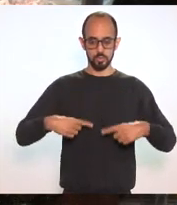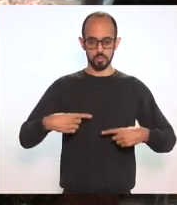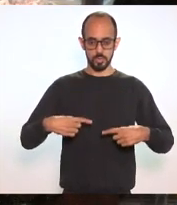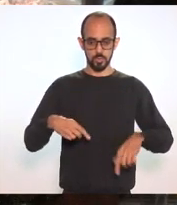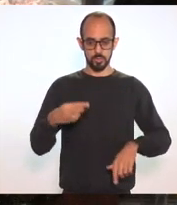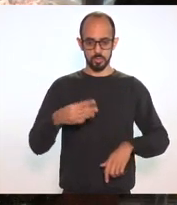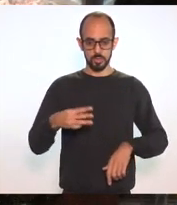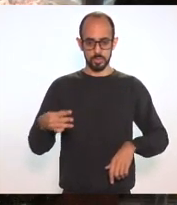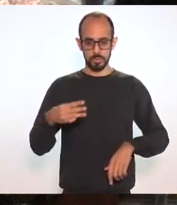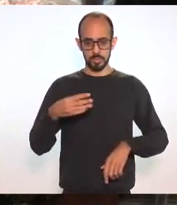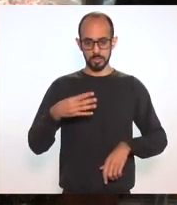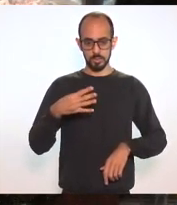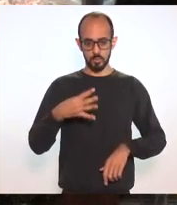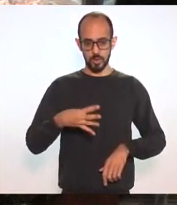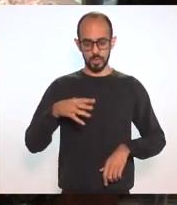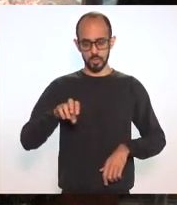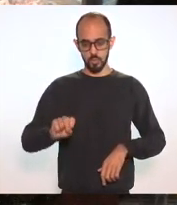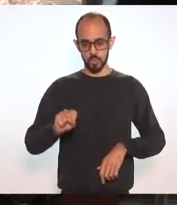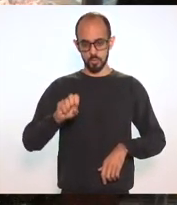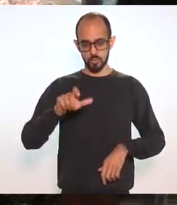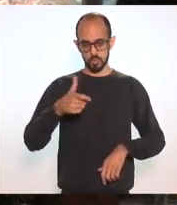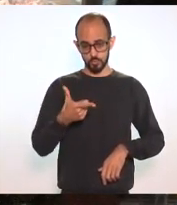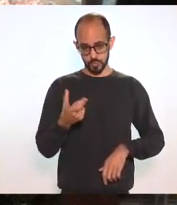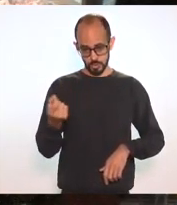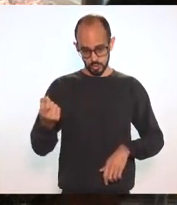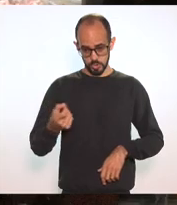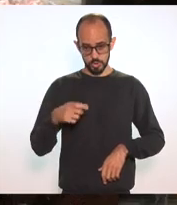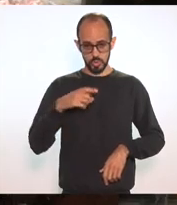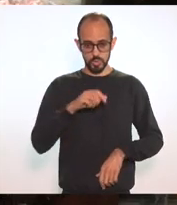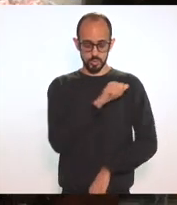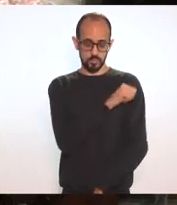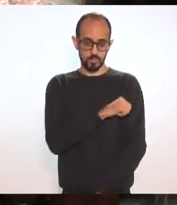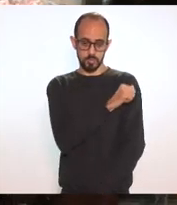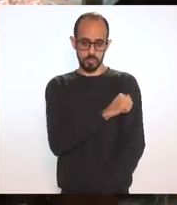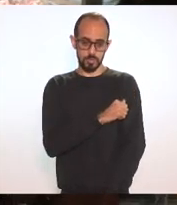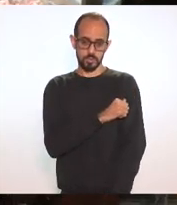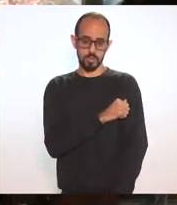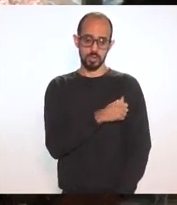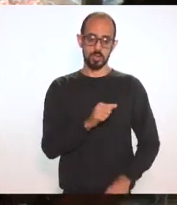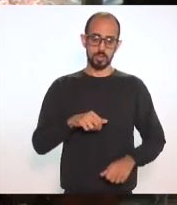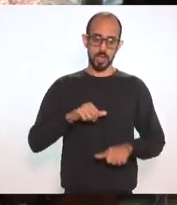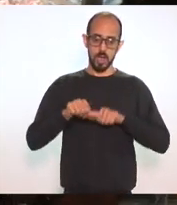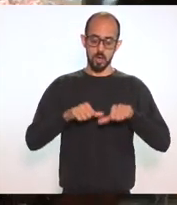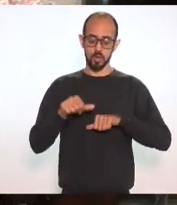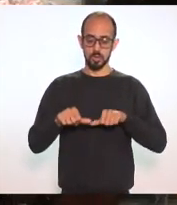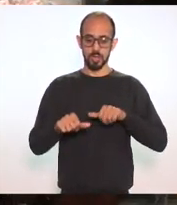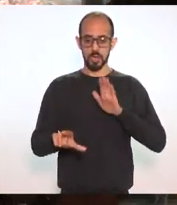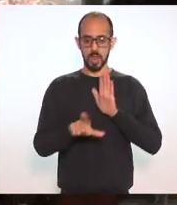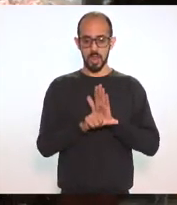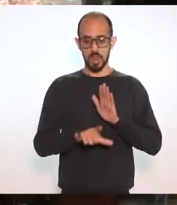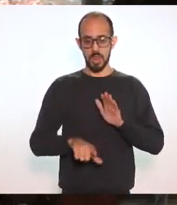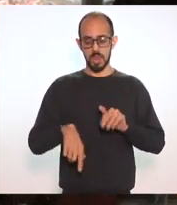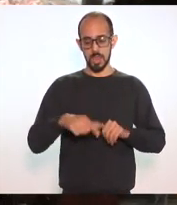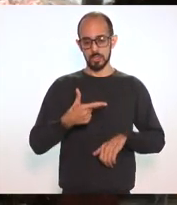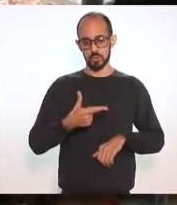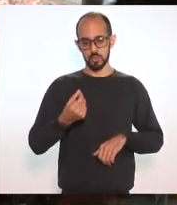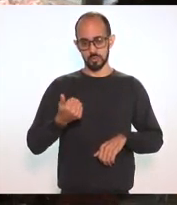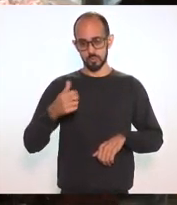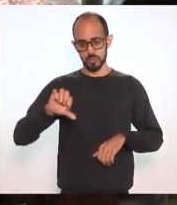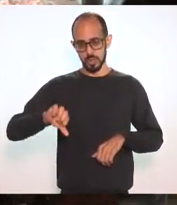3348 de 20, de autoria da deputada enfermeira Rejane, que altera a lei 8.637 de 28 de novembro de 2019 para